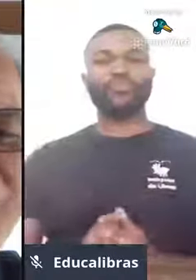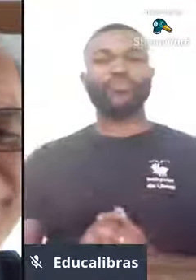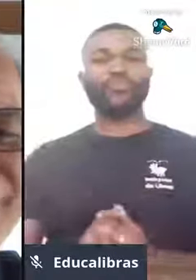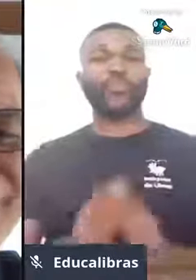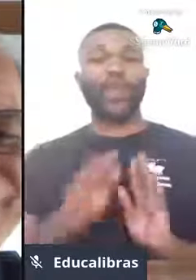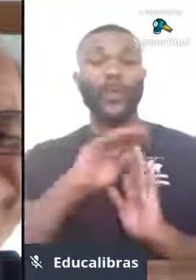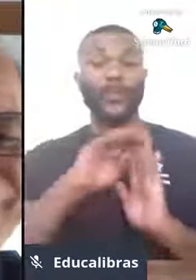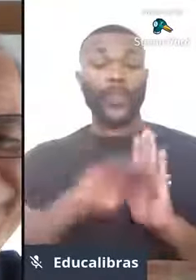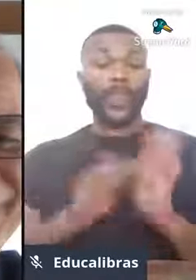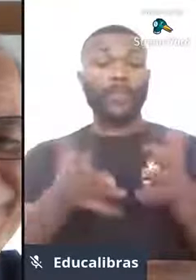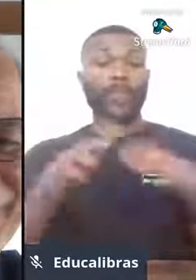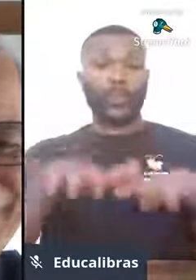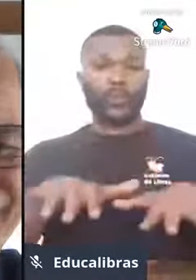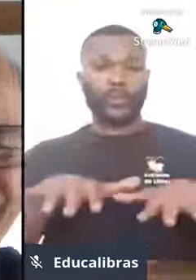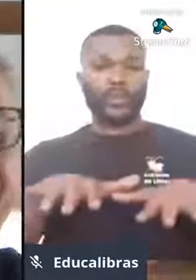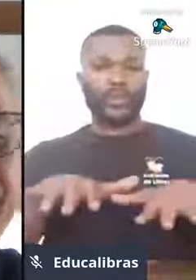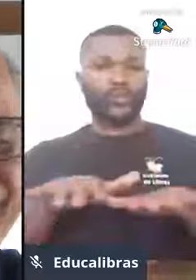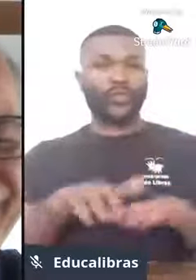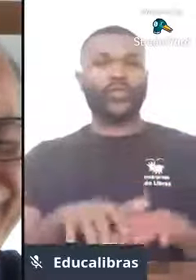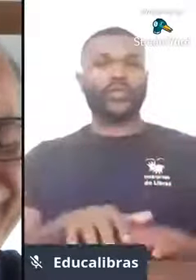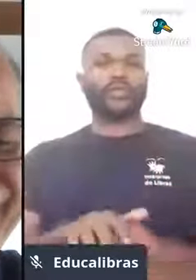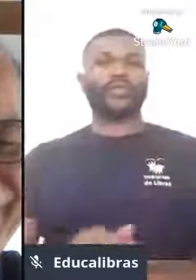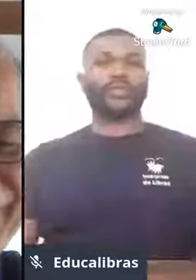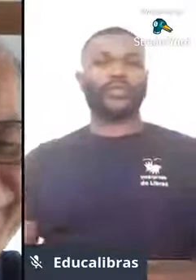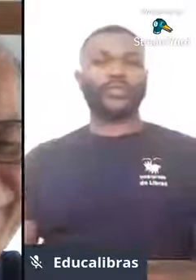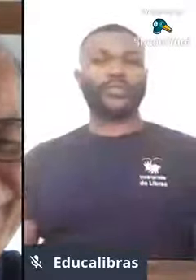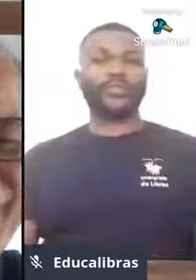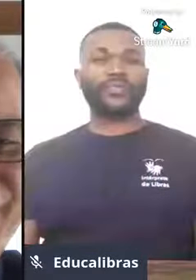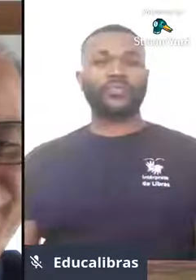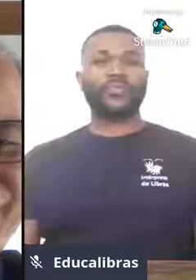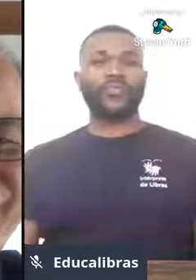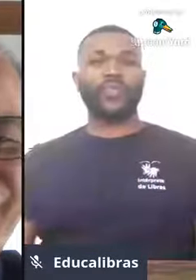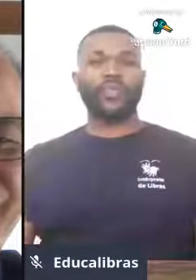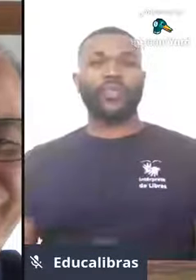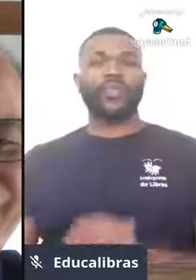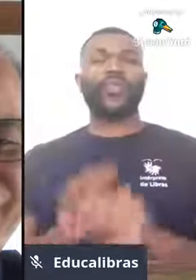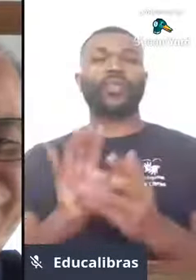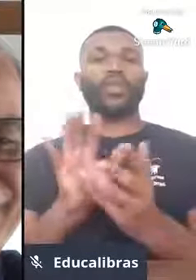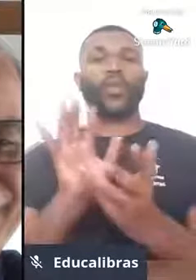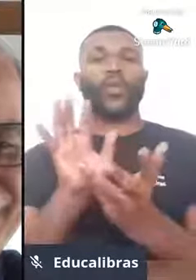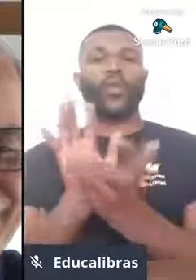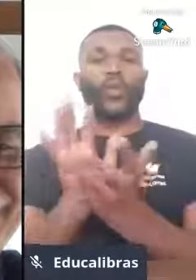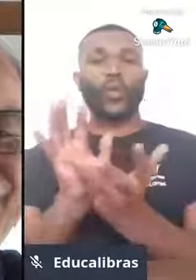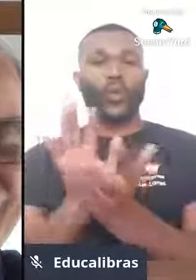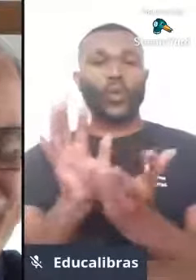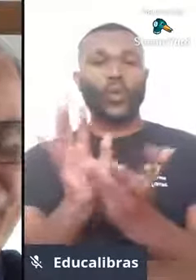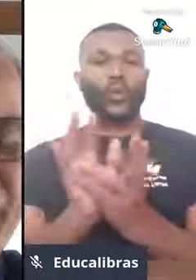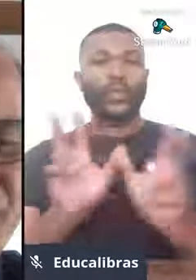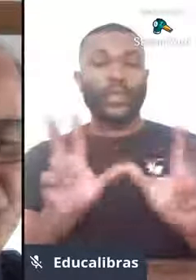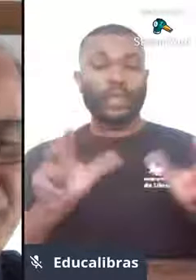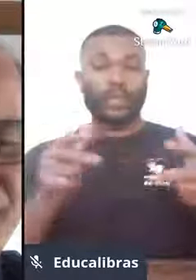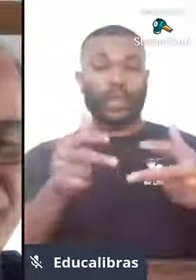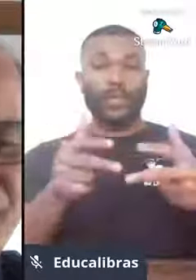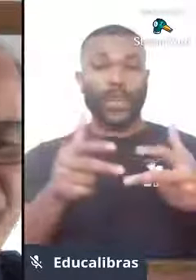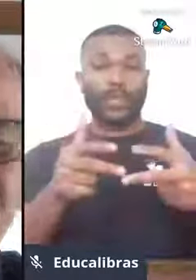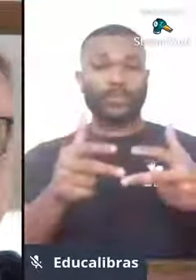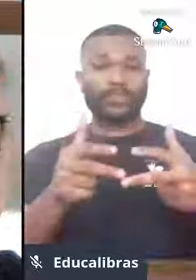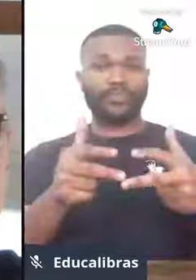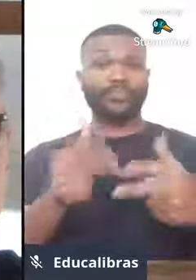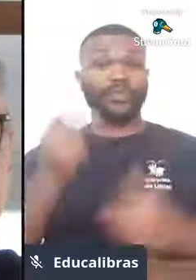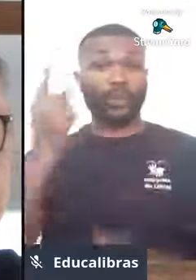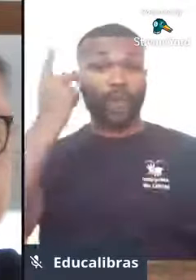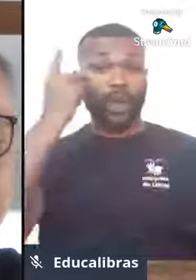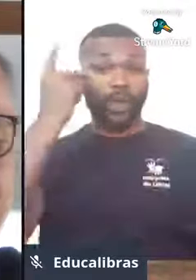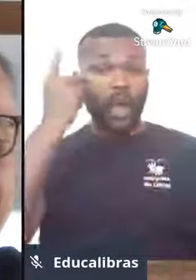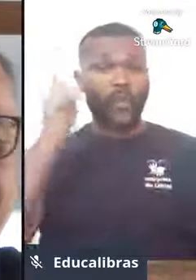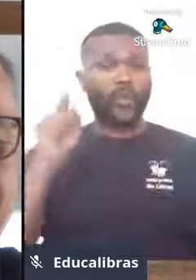Inclusivo. Só isso, inclusivo. Na rede Câmara Municipal de São Paulo. Isso. O Roberto tem uma